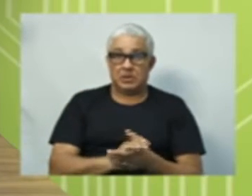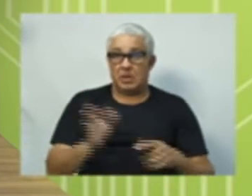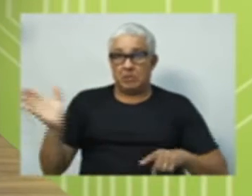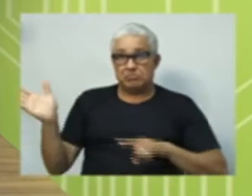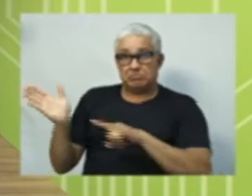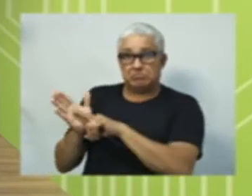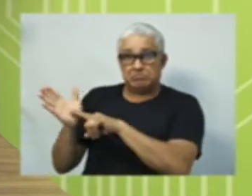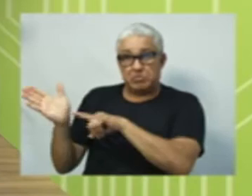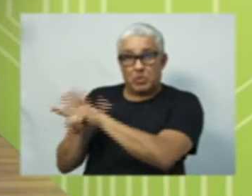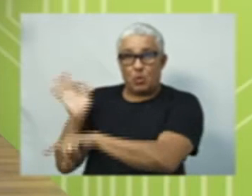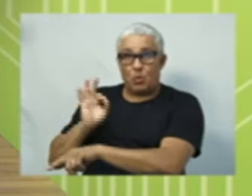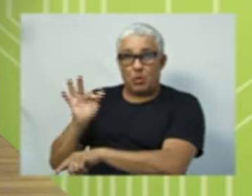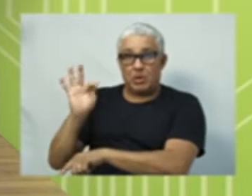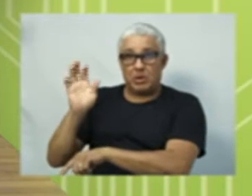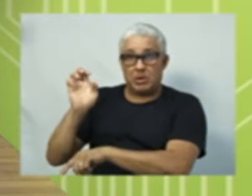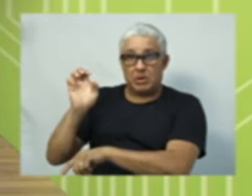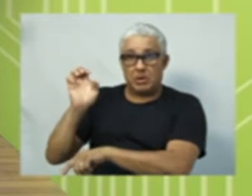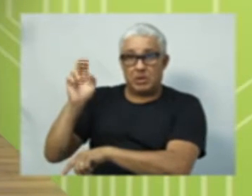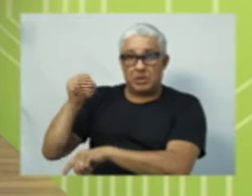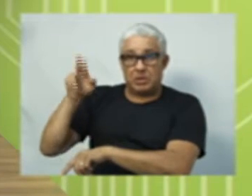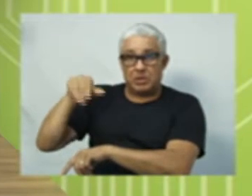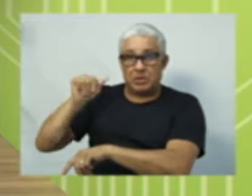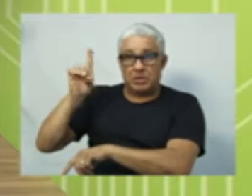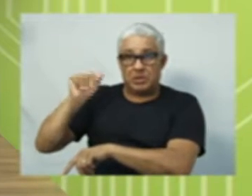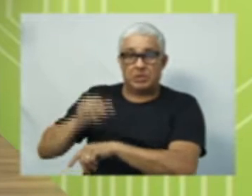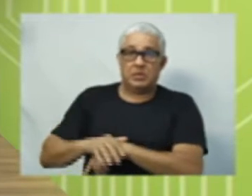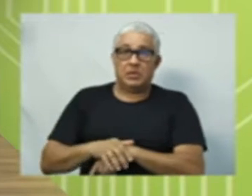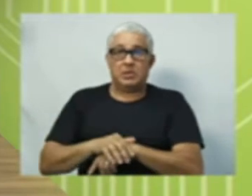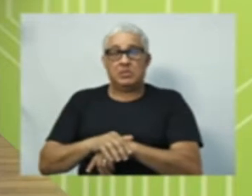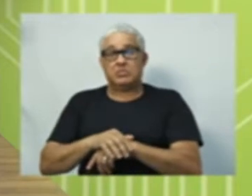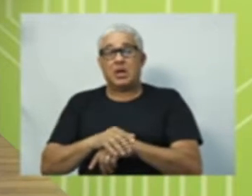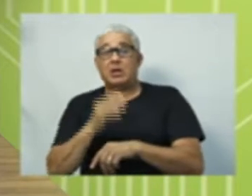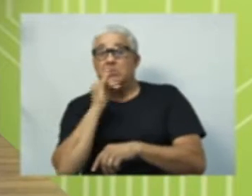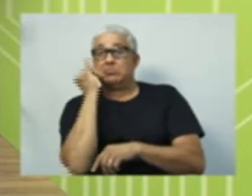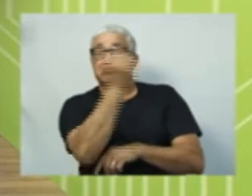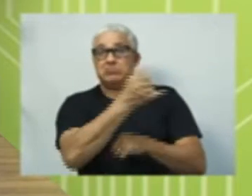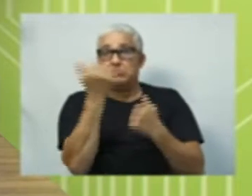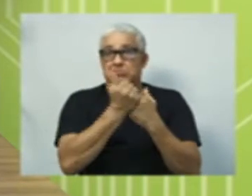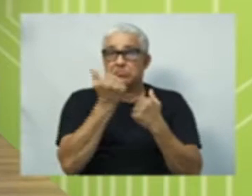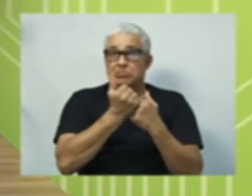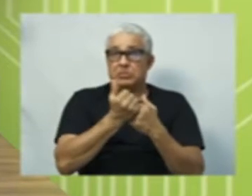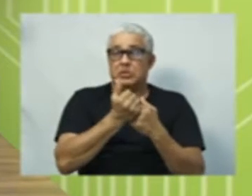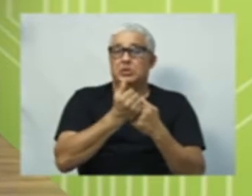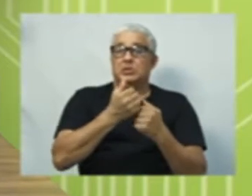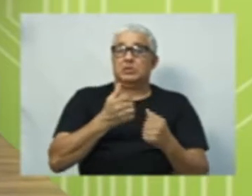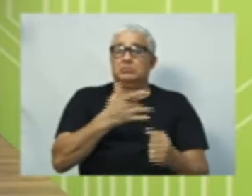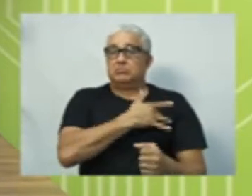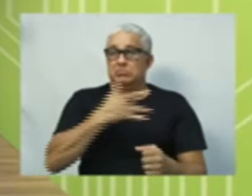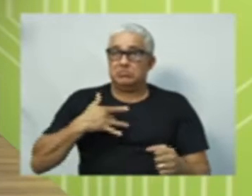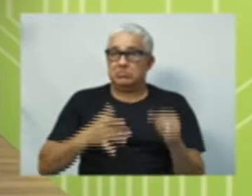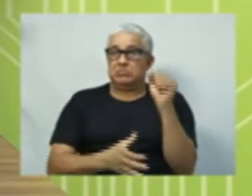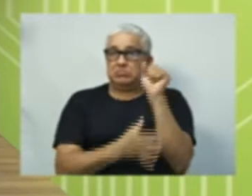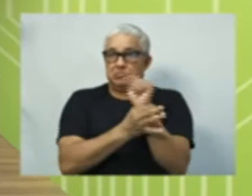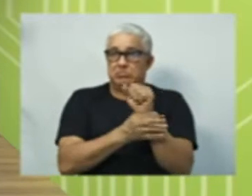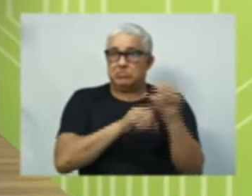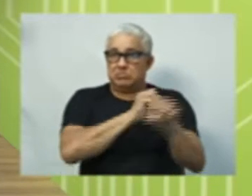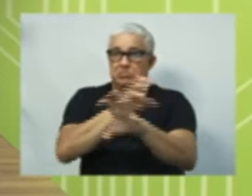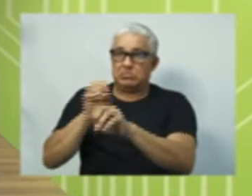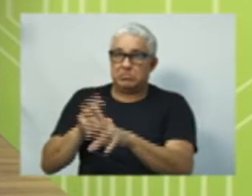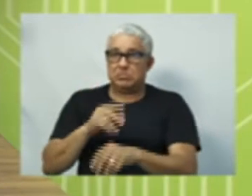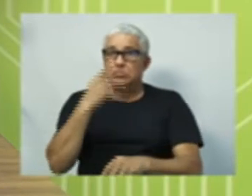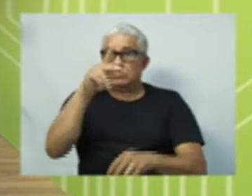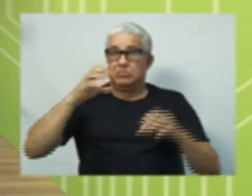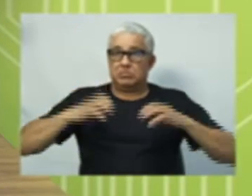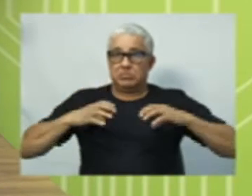seu tutor. Esses serviços, segurança, previdência social, educação na sua cidade, como ele está sendo